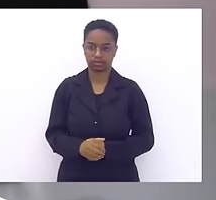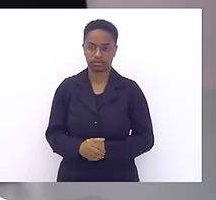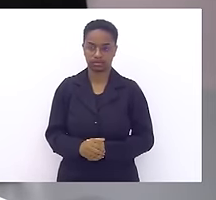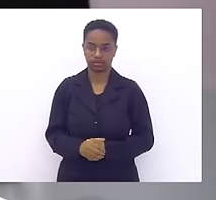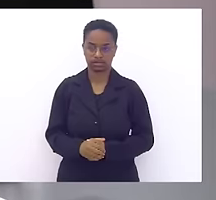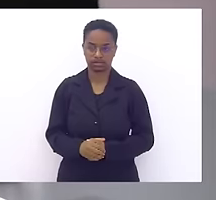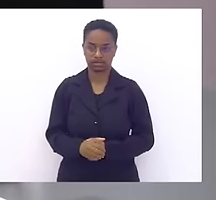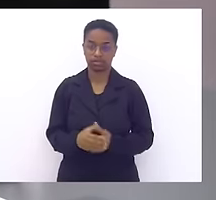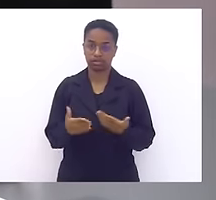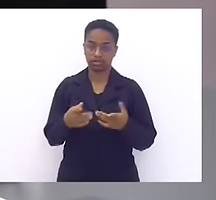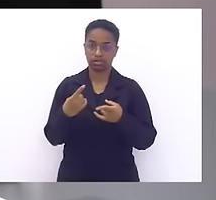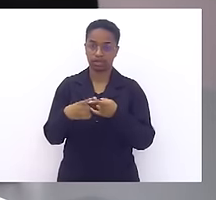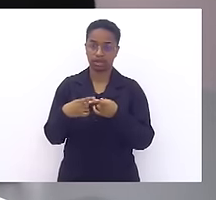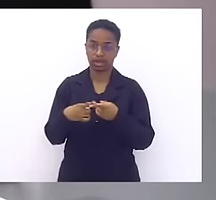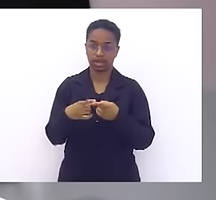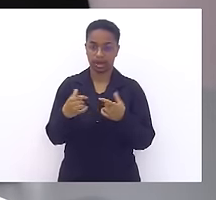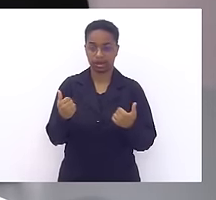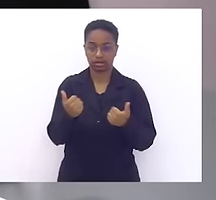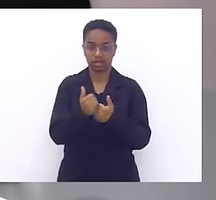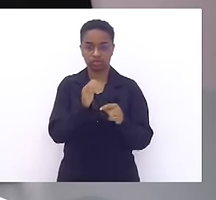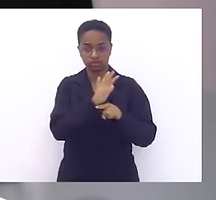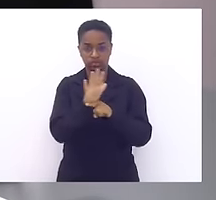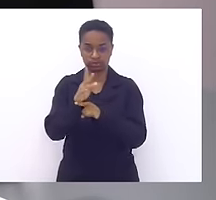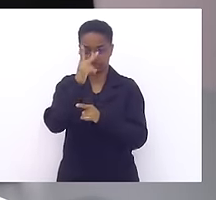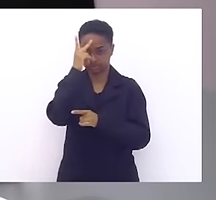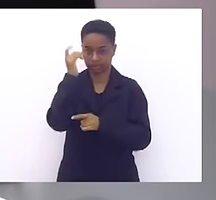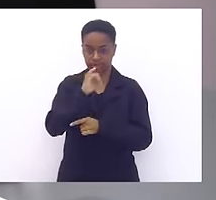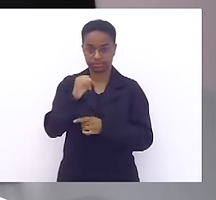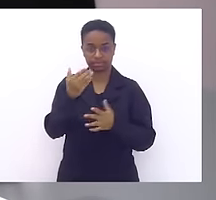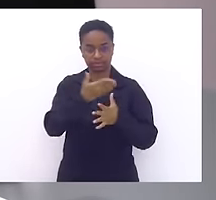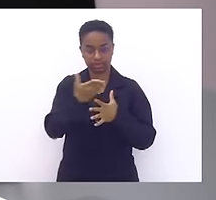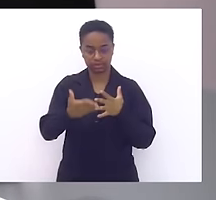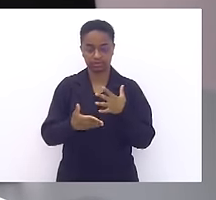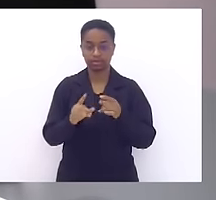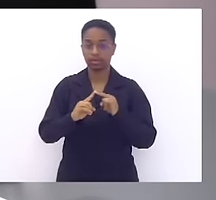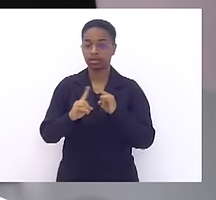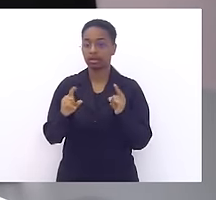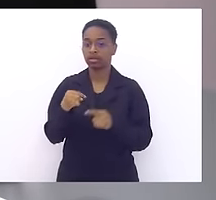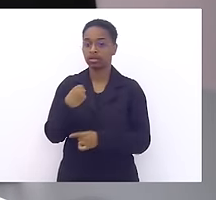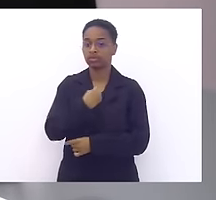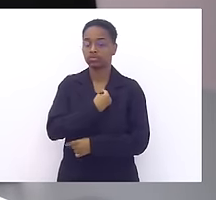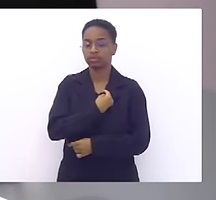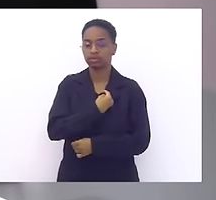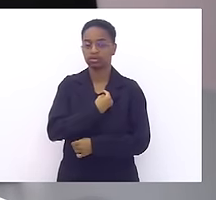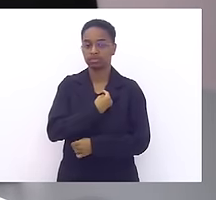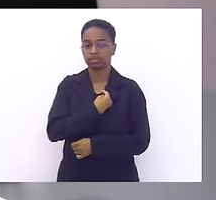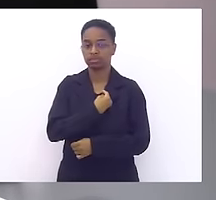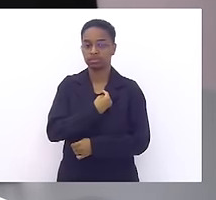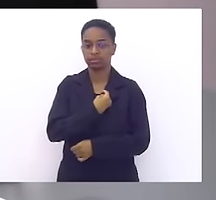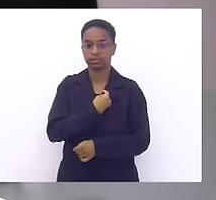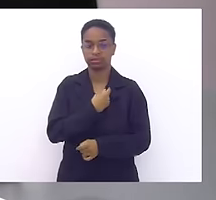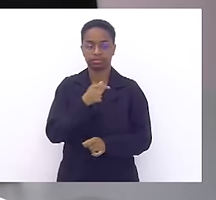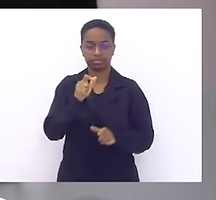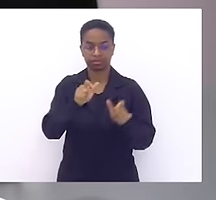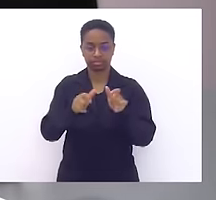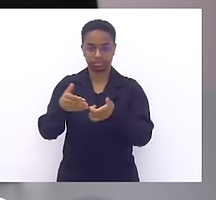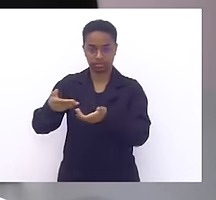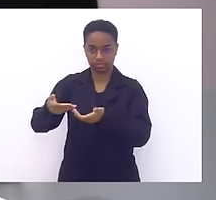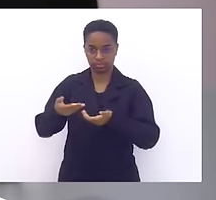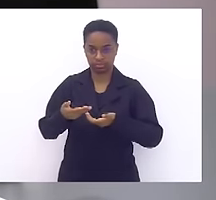benéficas para quem vai parcelar bom a gente como eu disse a gente foi foi convidado um pouco